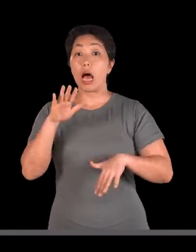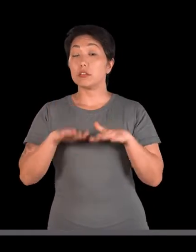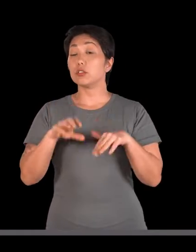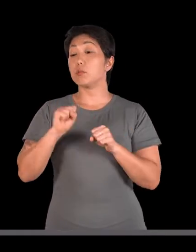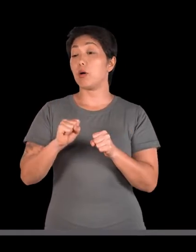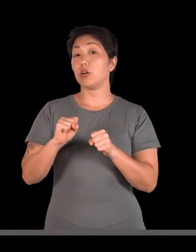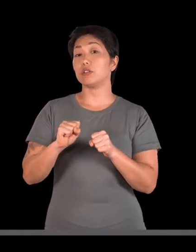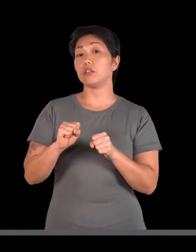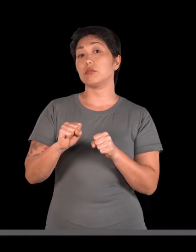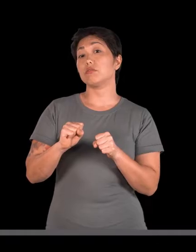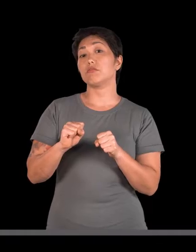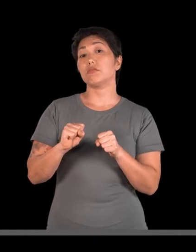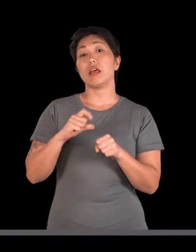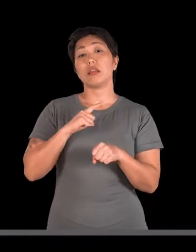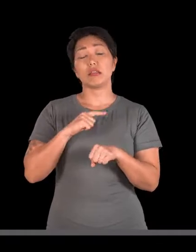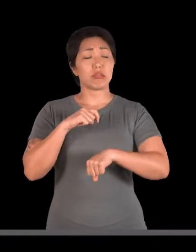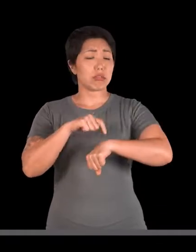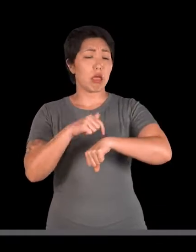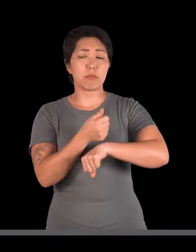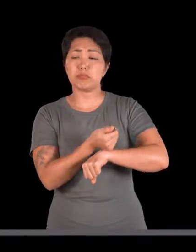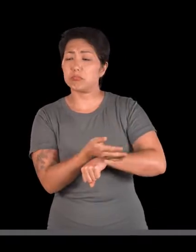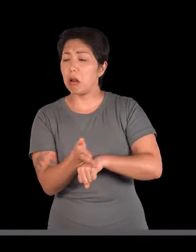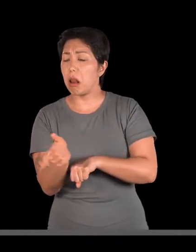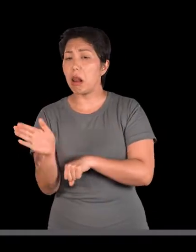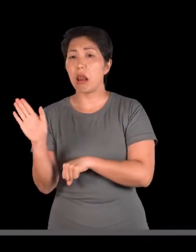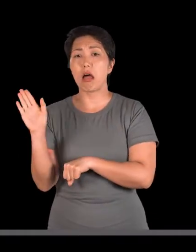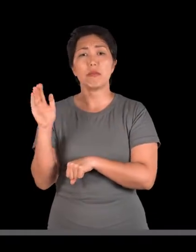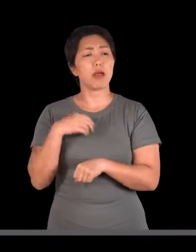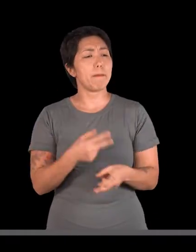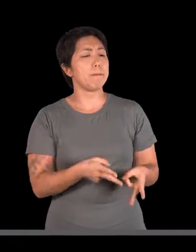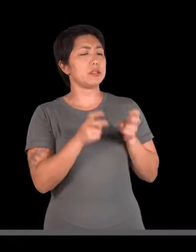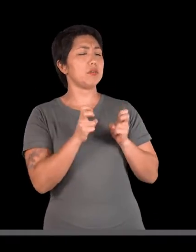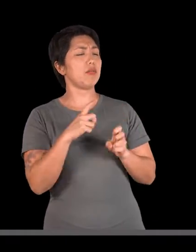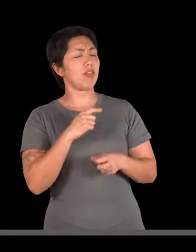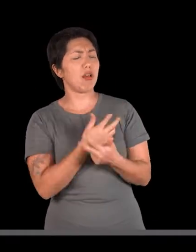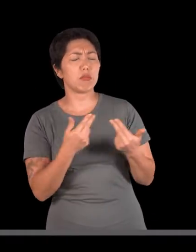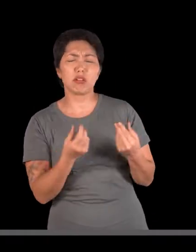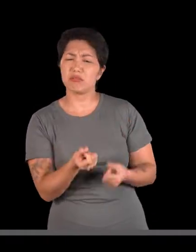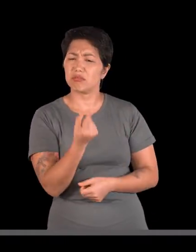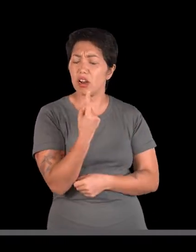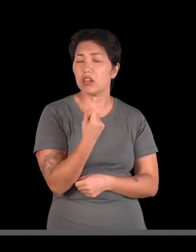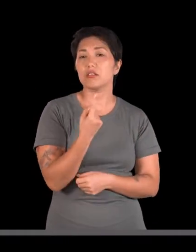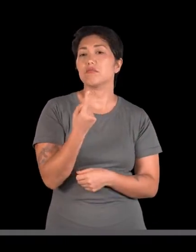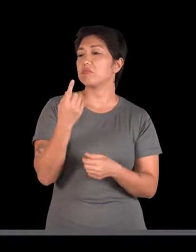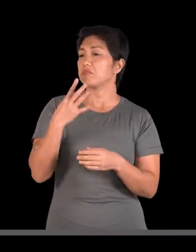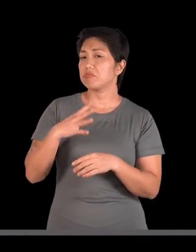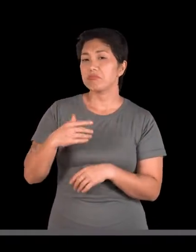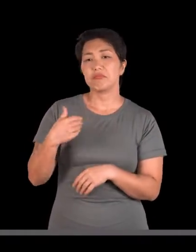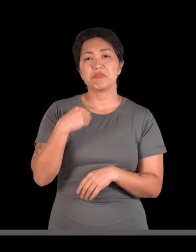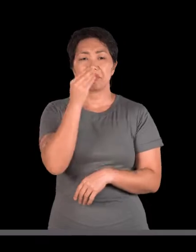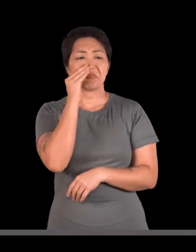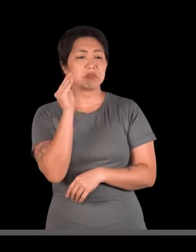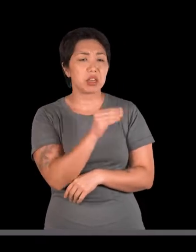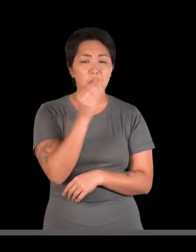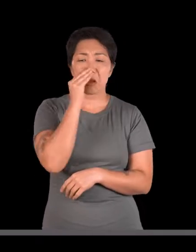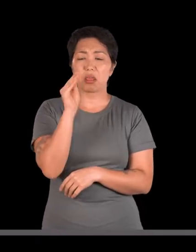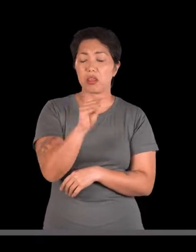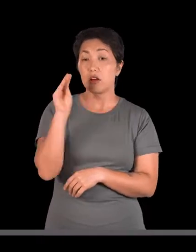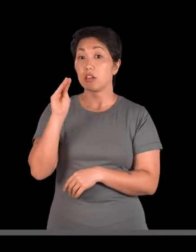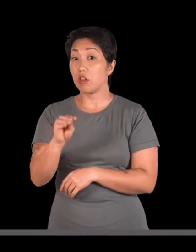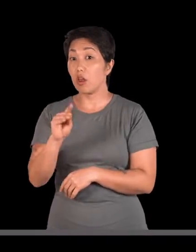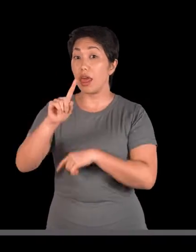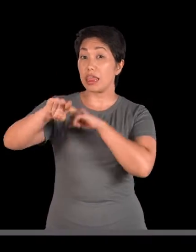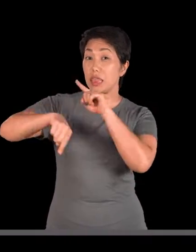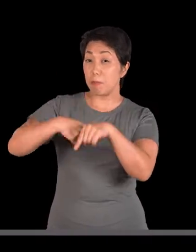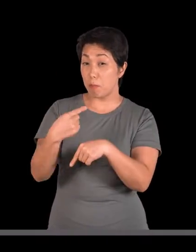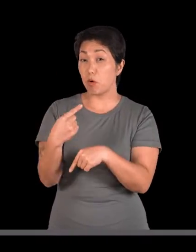vezes a pessoa por um longo tempo, ela viu aquele sintoma, passou, viu aquele outro sintoma, passou. E ela foi deixando, ela pode